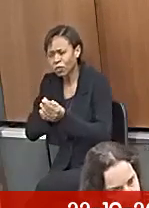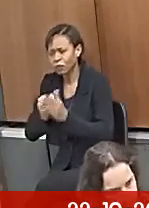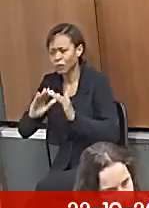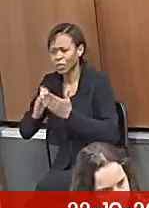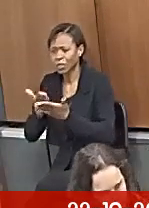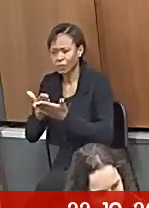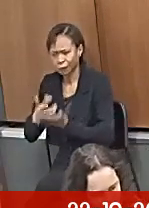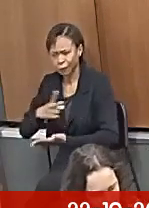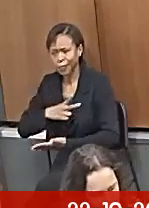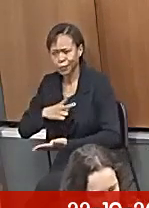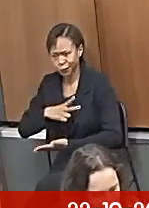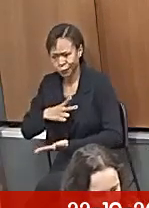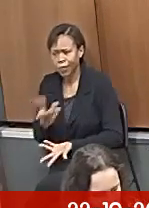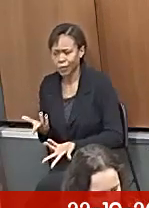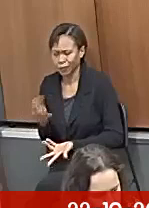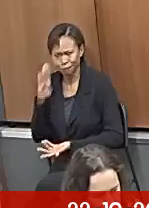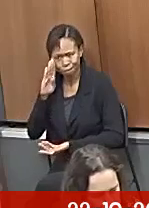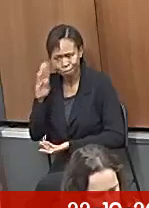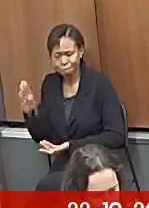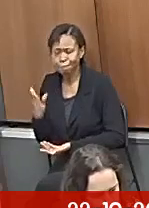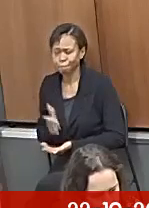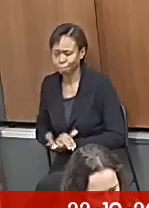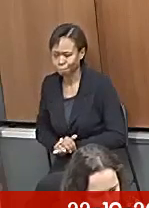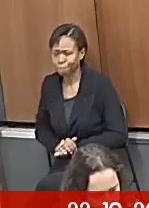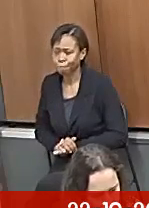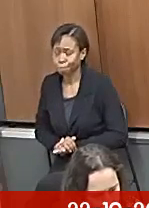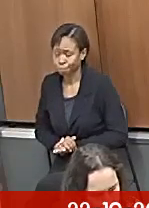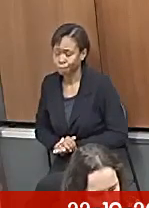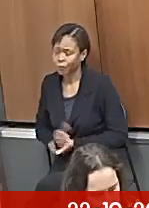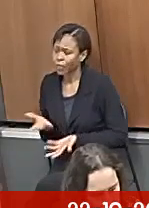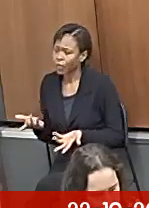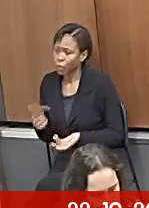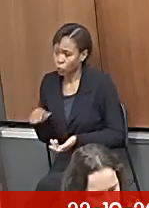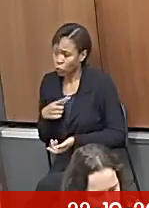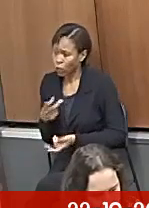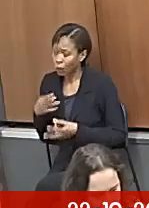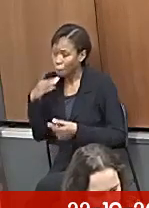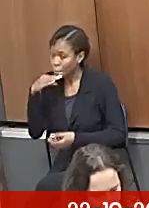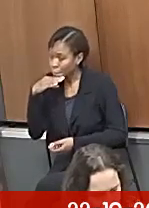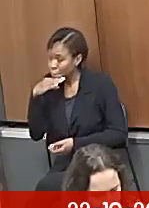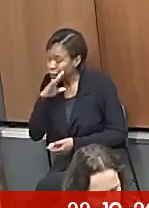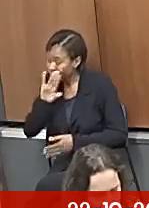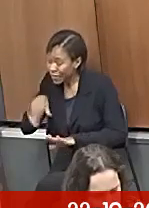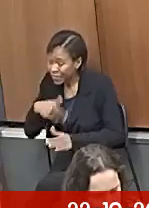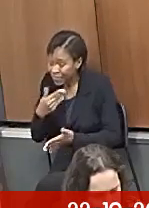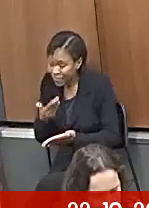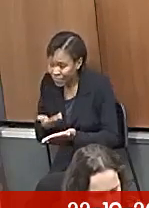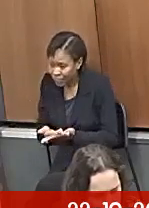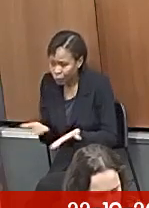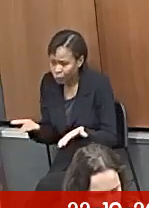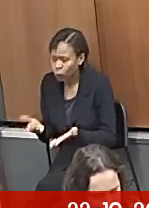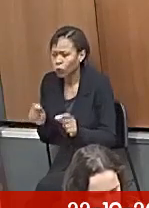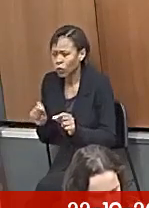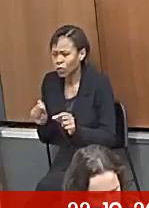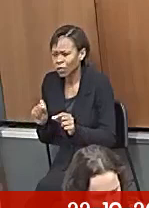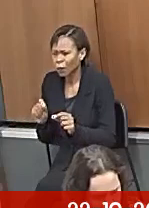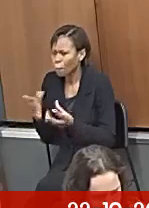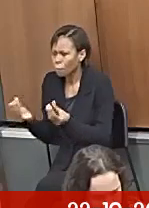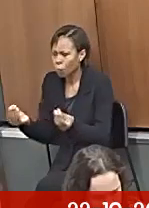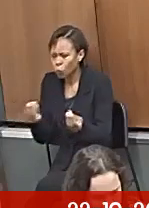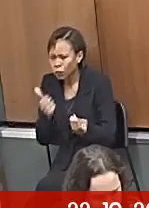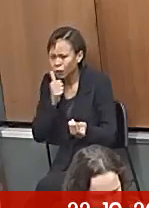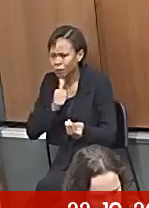escolas particulares, né? E o que a gente percebe até hoje, né? Muitas mães, né, nos